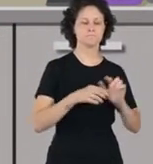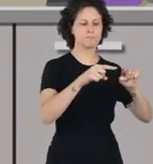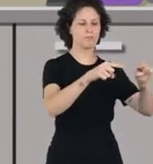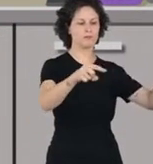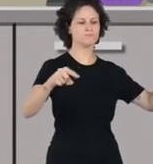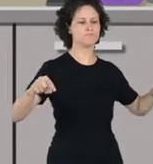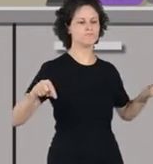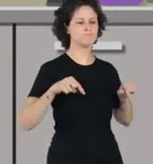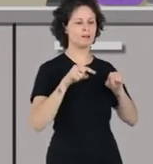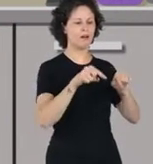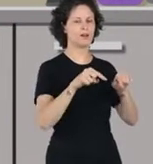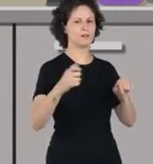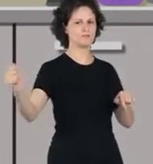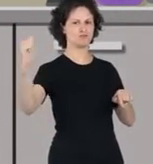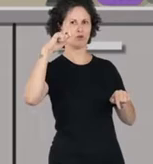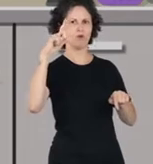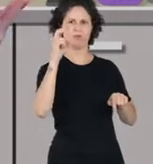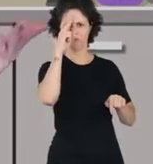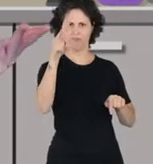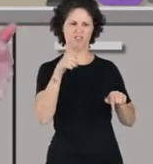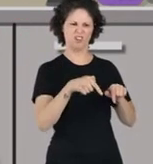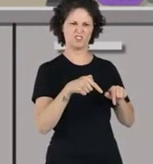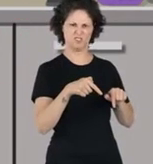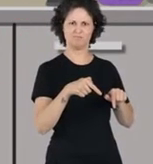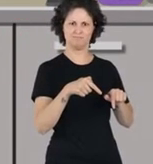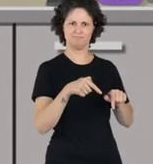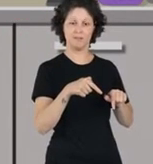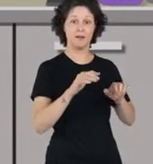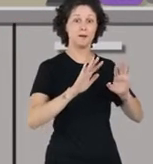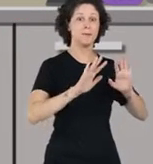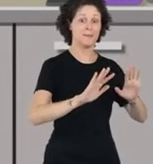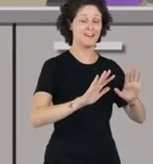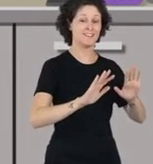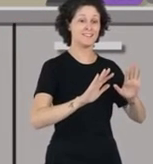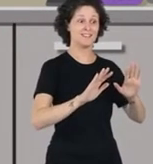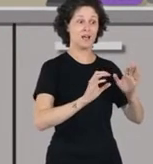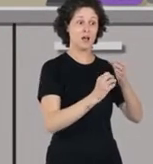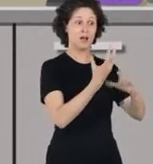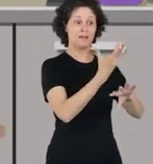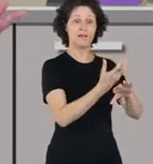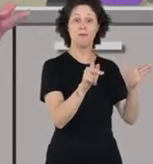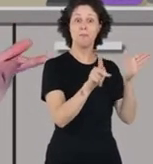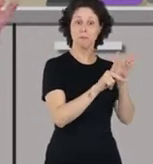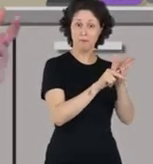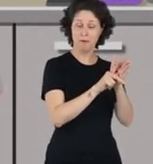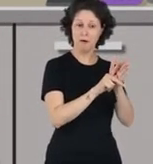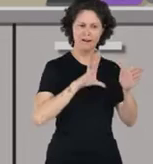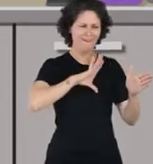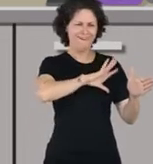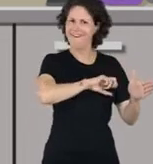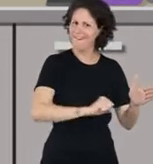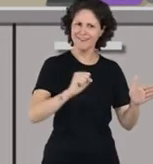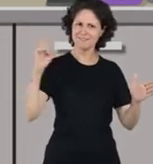uma forte incidência do sol, não é? As espécies pioneiras gostam bastante do sol, por isso são as primeiras a